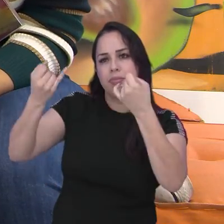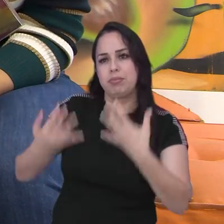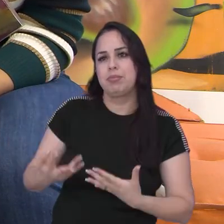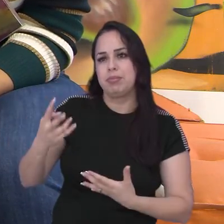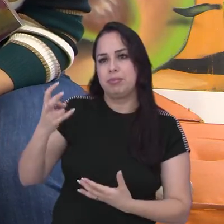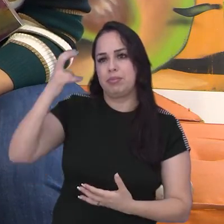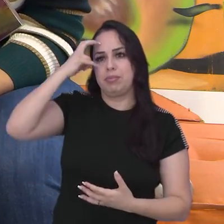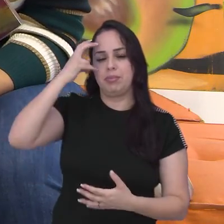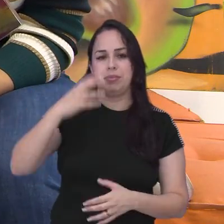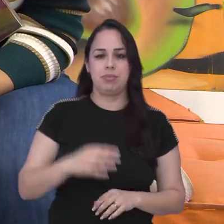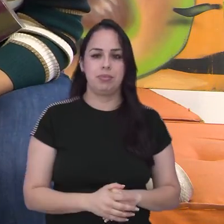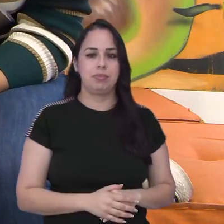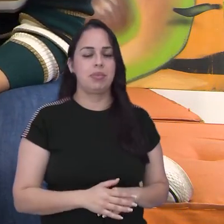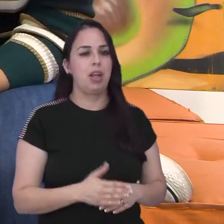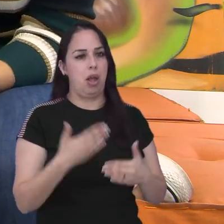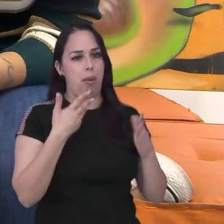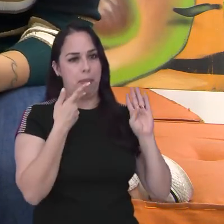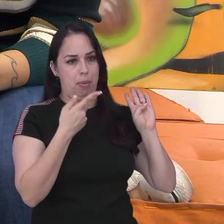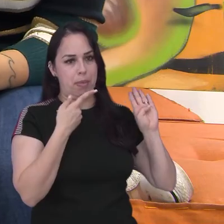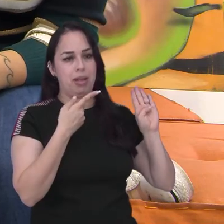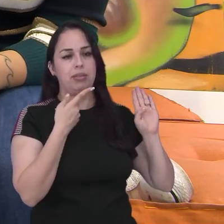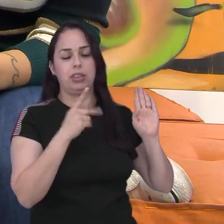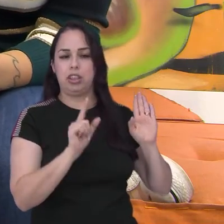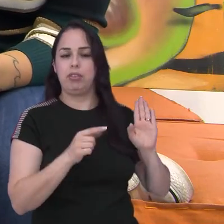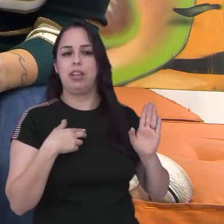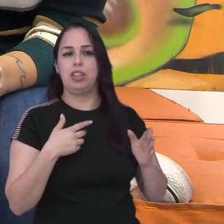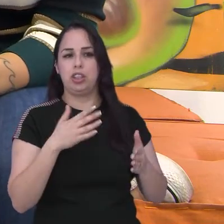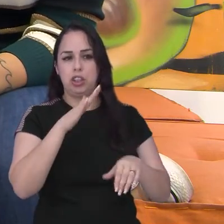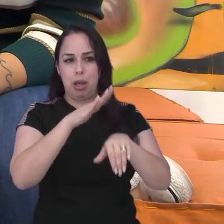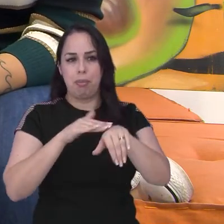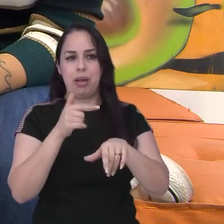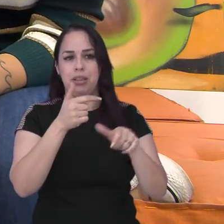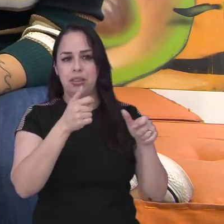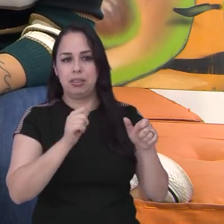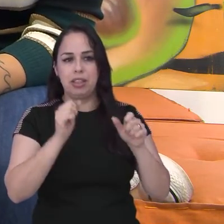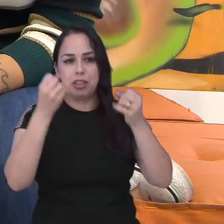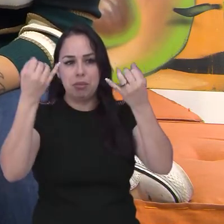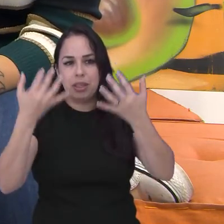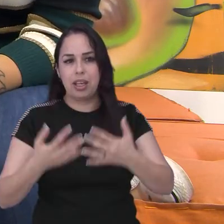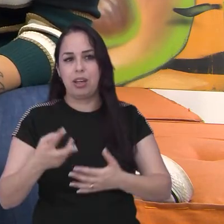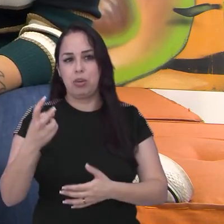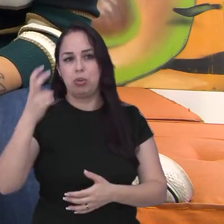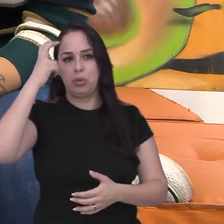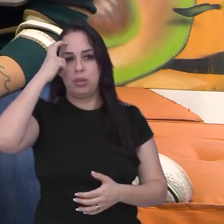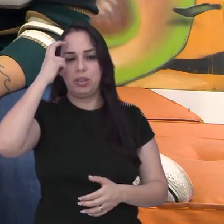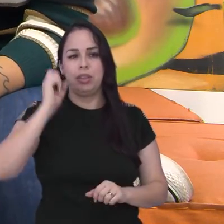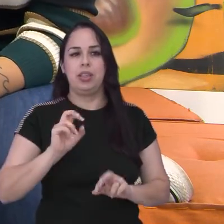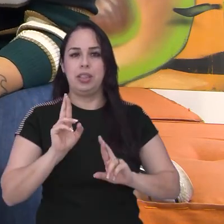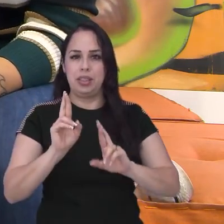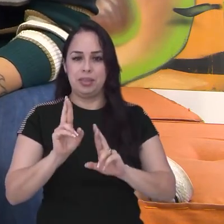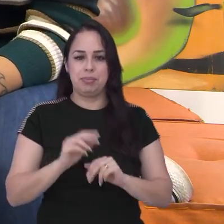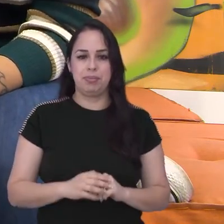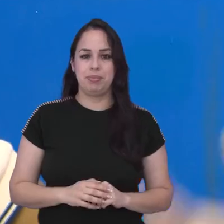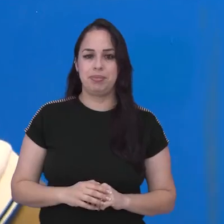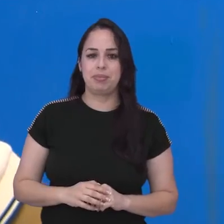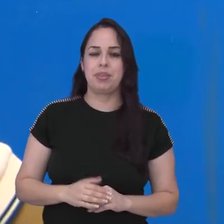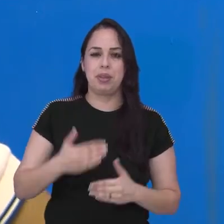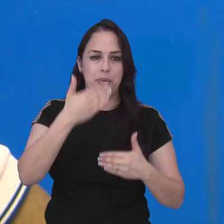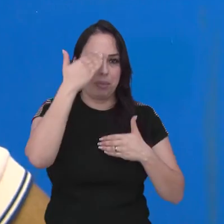do que mim mesmo. Não, eu prometo, inclusive, que a gente vai trazer muito mais coisa aqui no Conexão Cultura relacionado a isso. Esperem isso aí